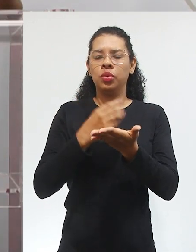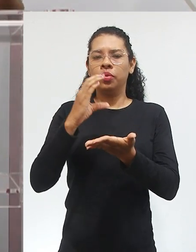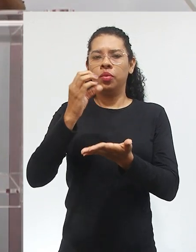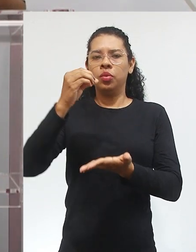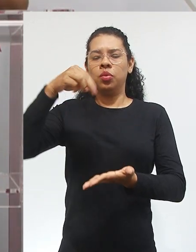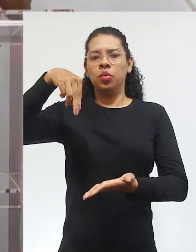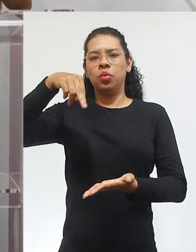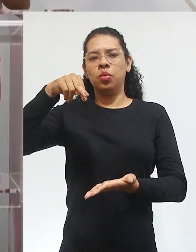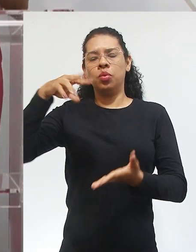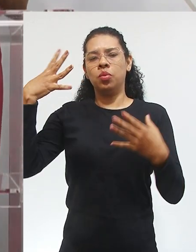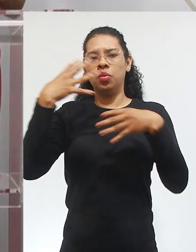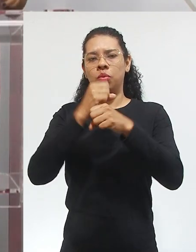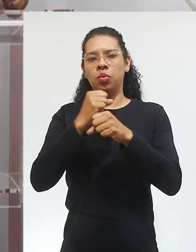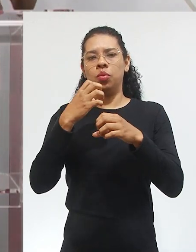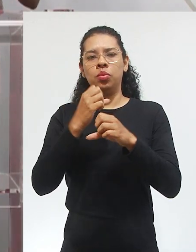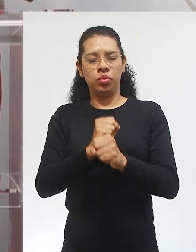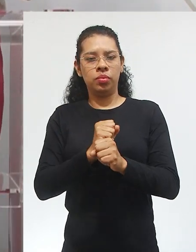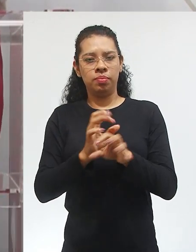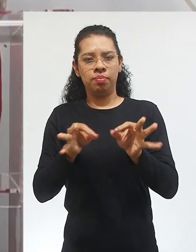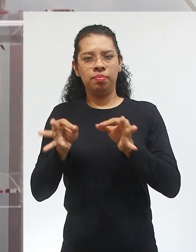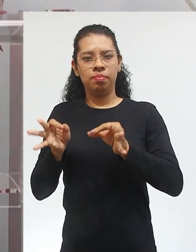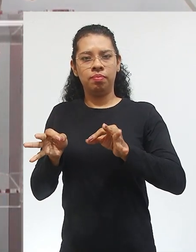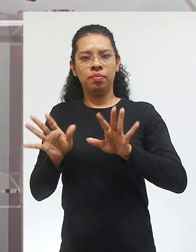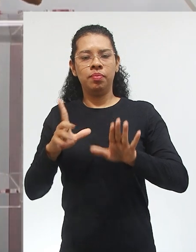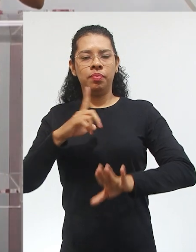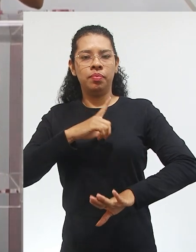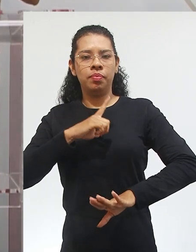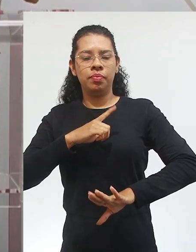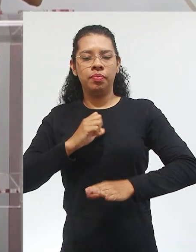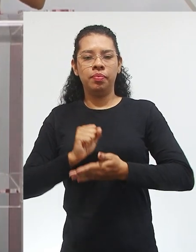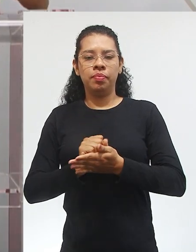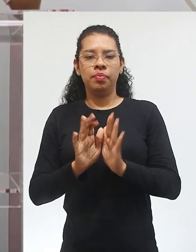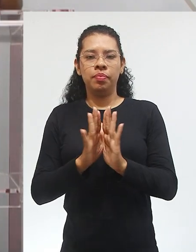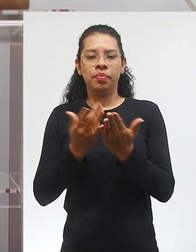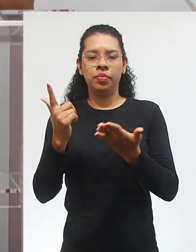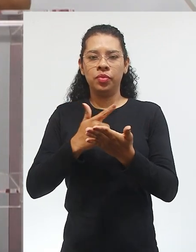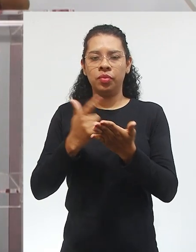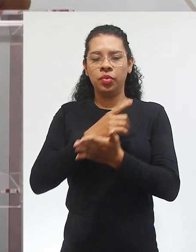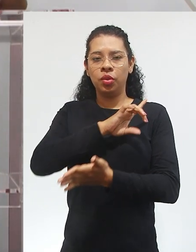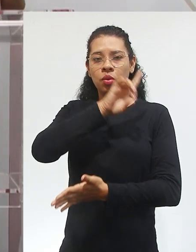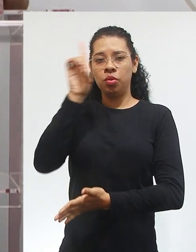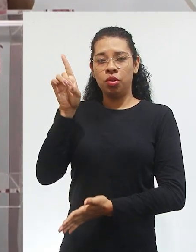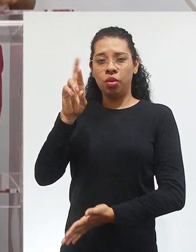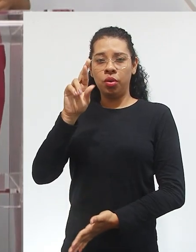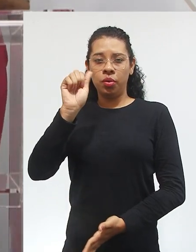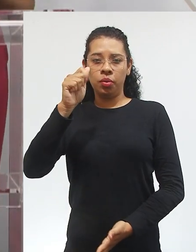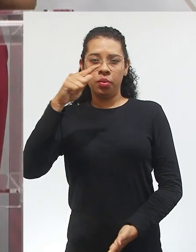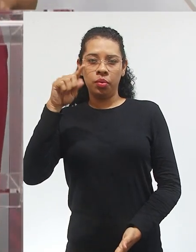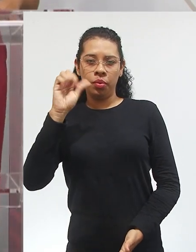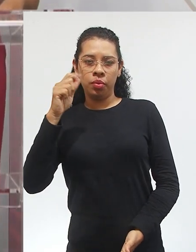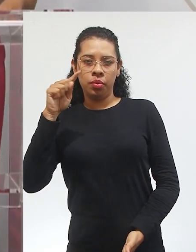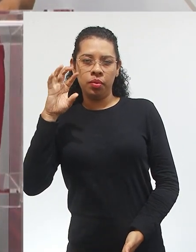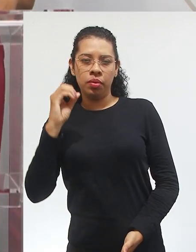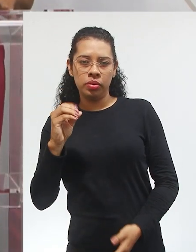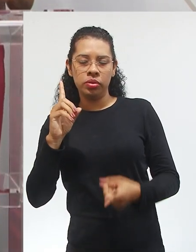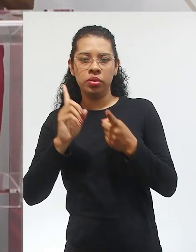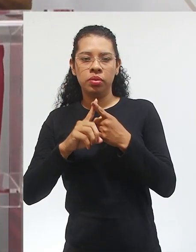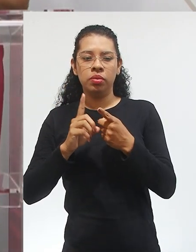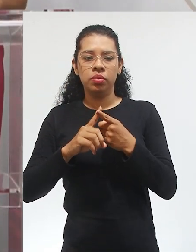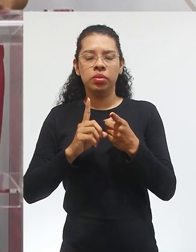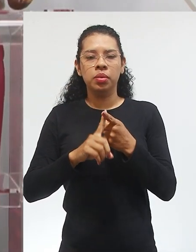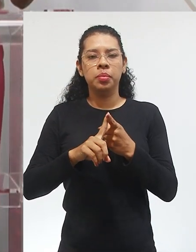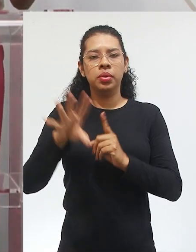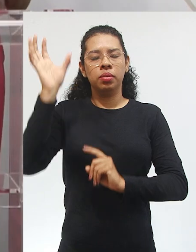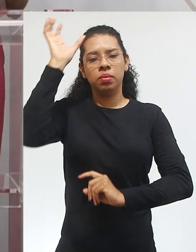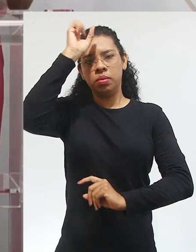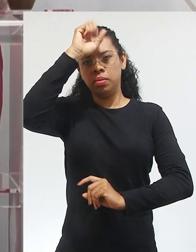livros quais são? Os livros diário e livro razão, ok? E vimos também os lançamentos